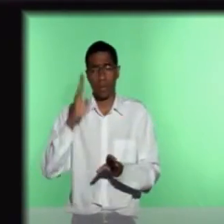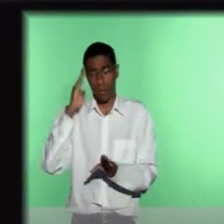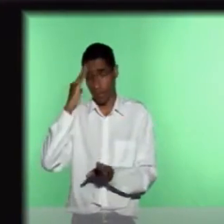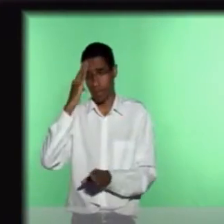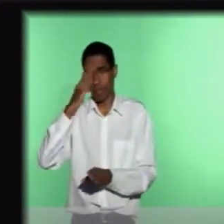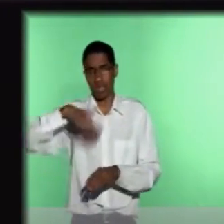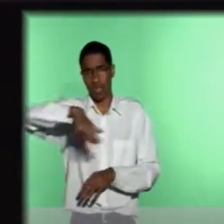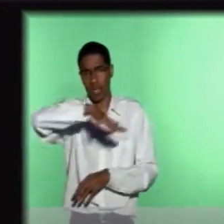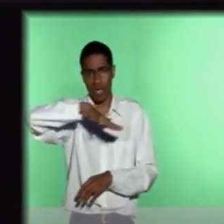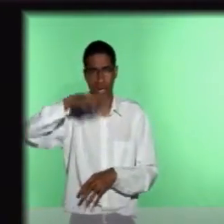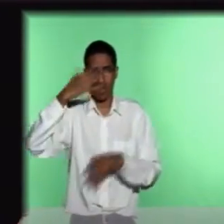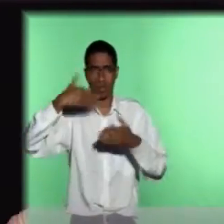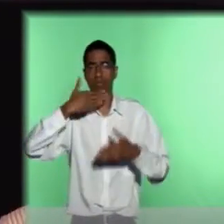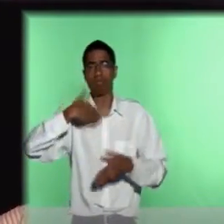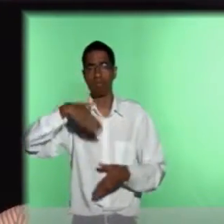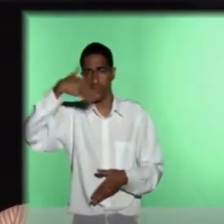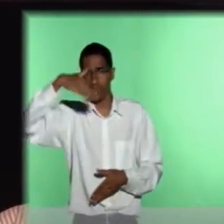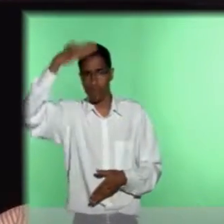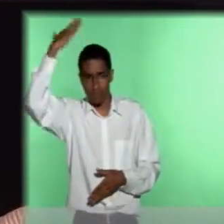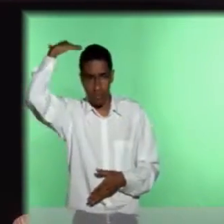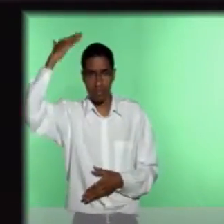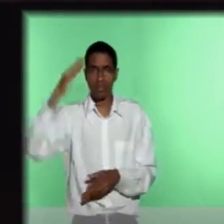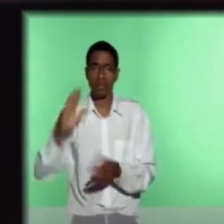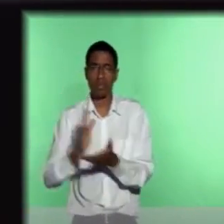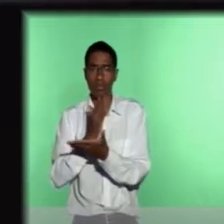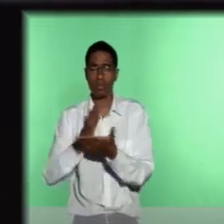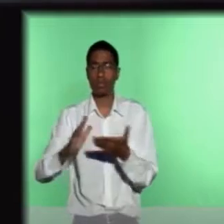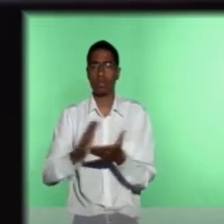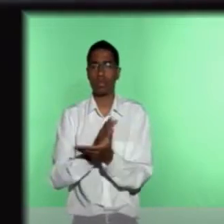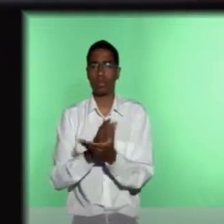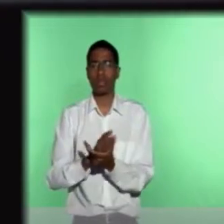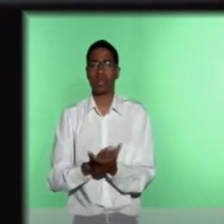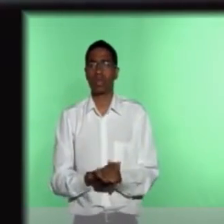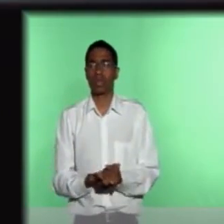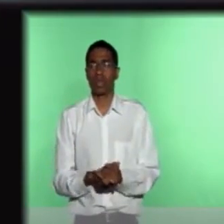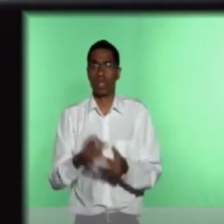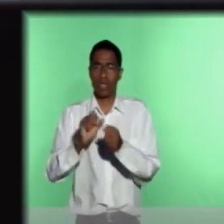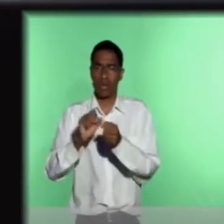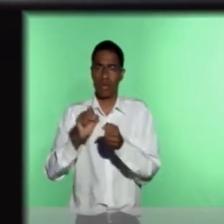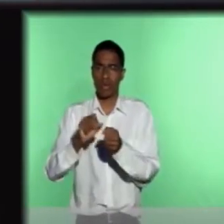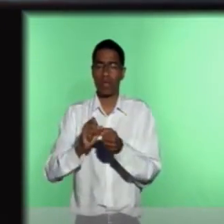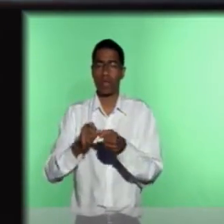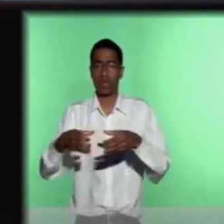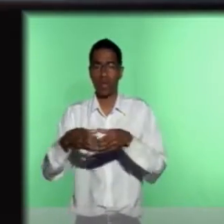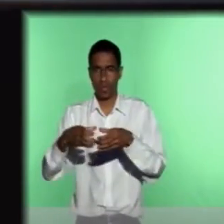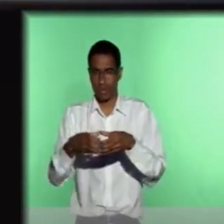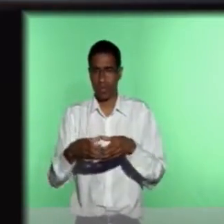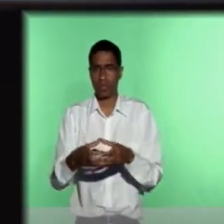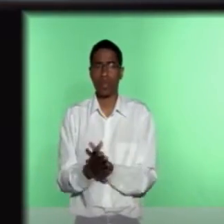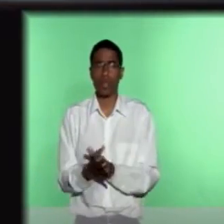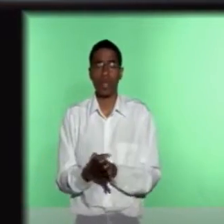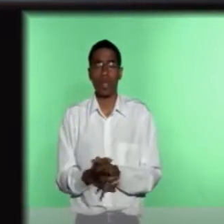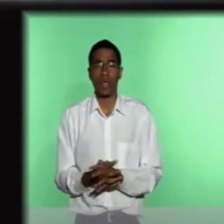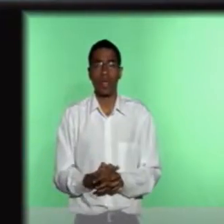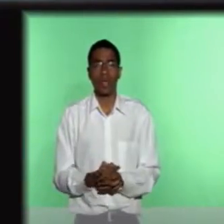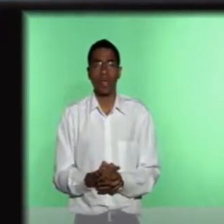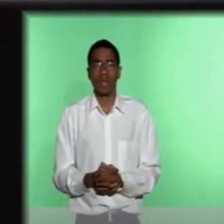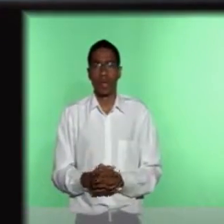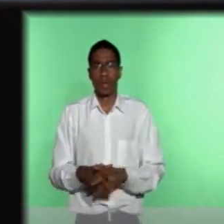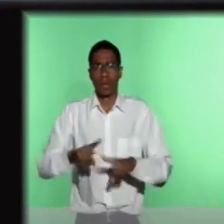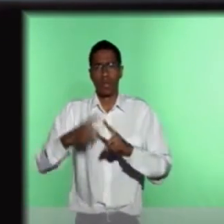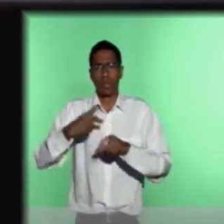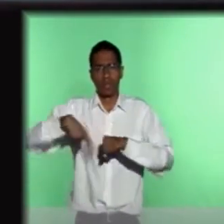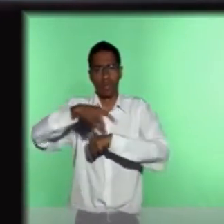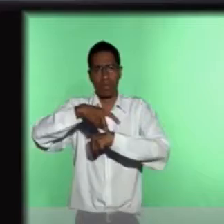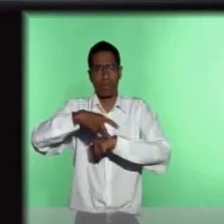mundo árabe, alguma ação contra os curdos. Por exemplo, agora é feita pelo Estado Islâmico. E o que a gente quis mostrar é que os países